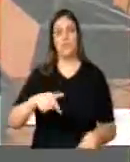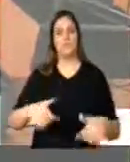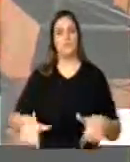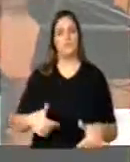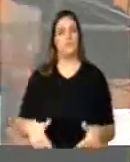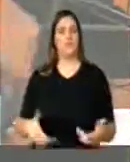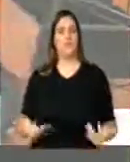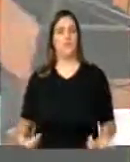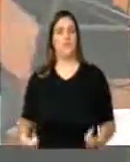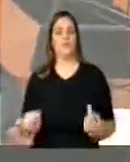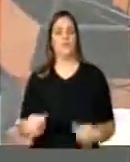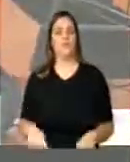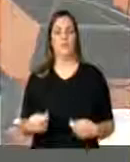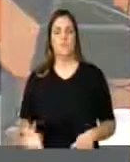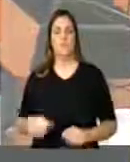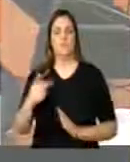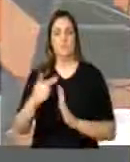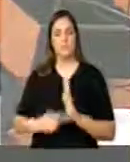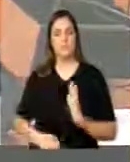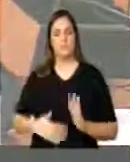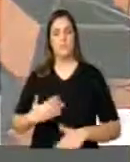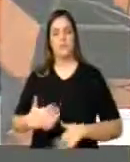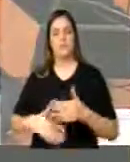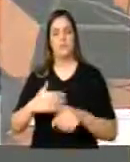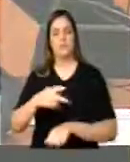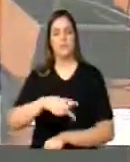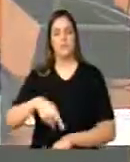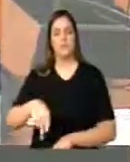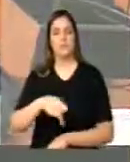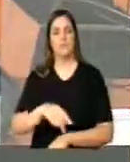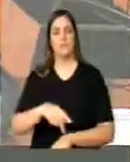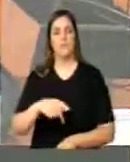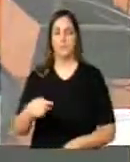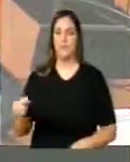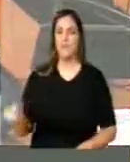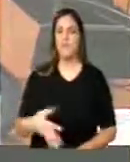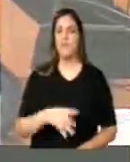de um projeto de desenvolvimento nacional assentado na força, obrigado, na